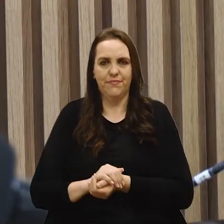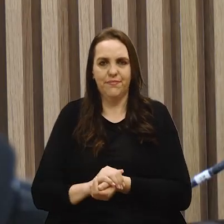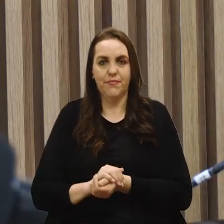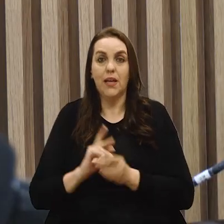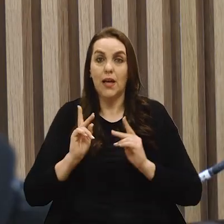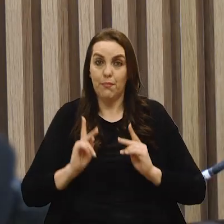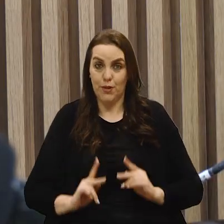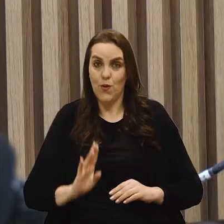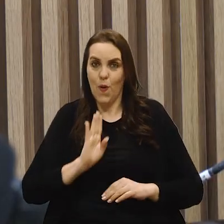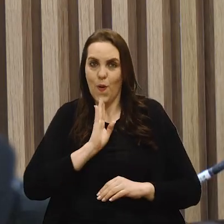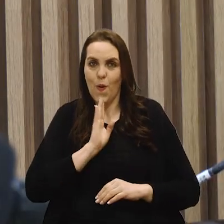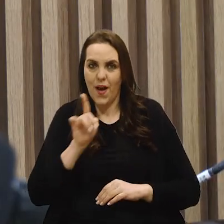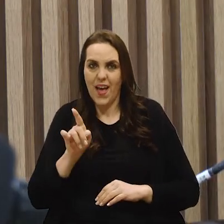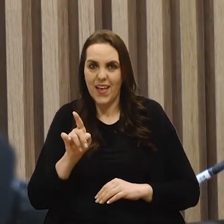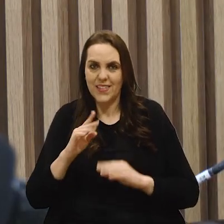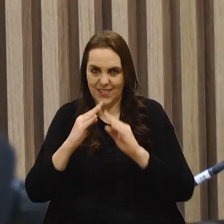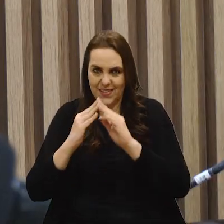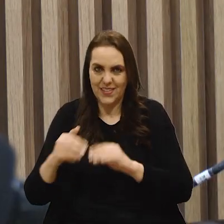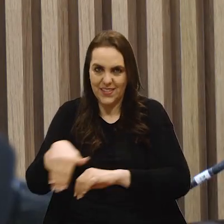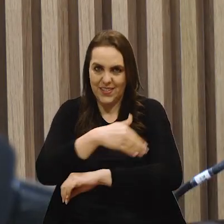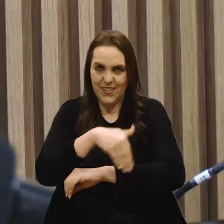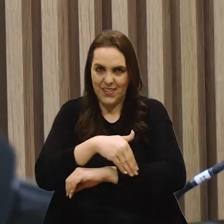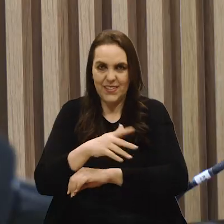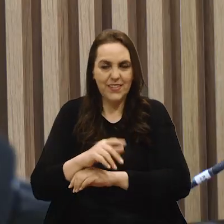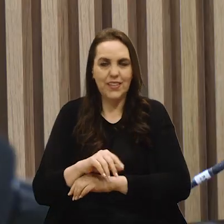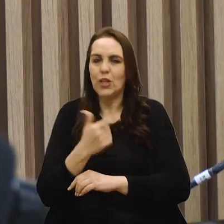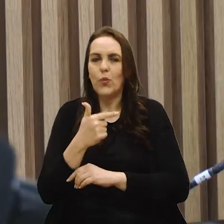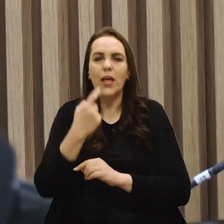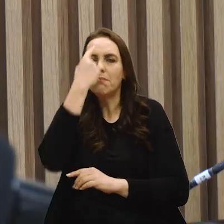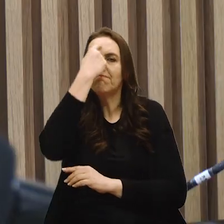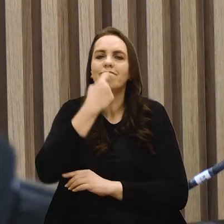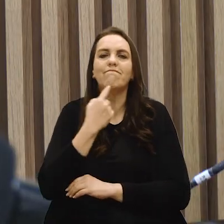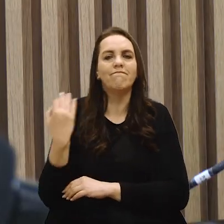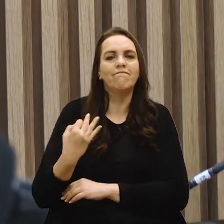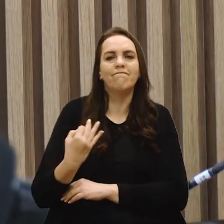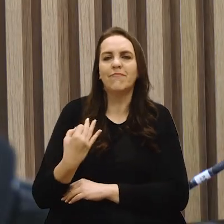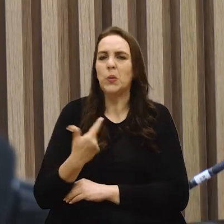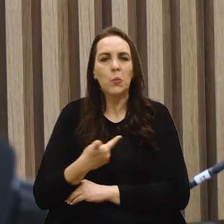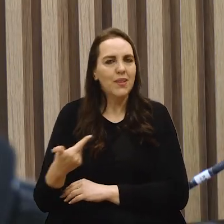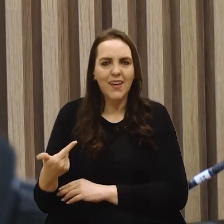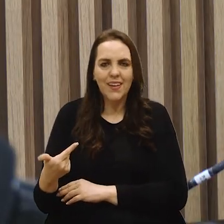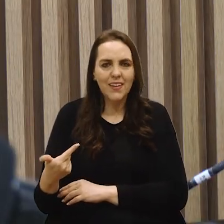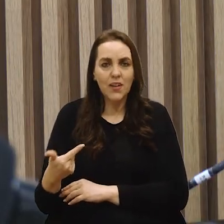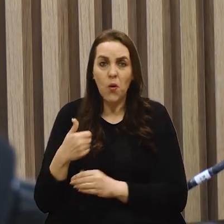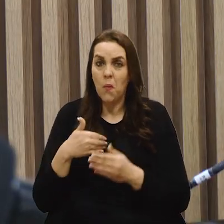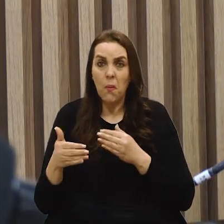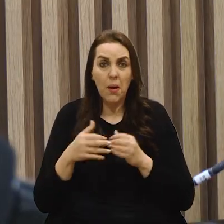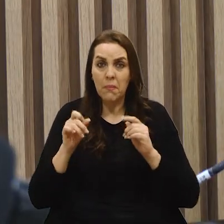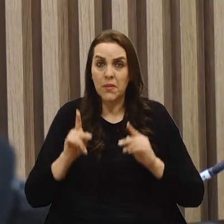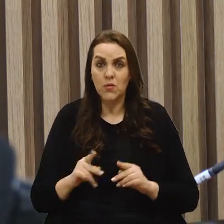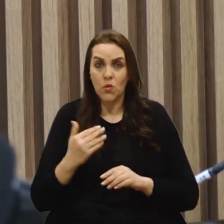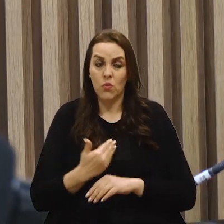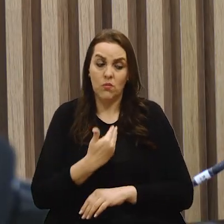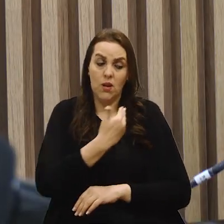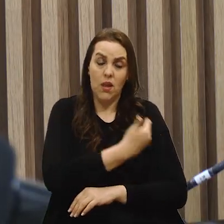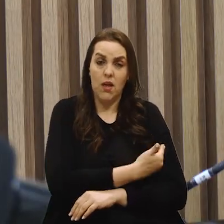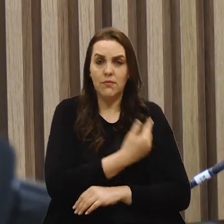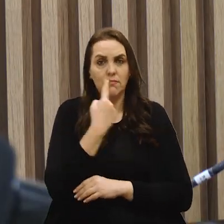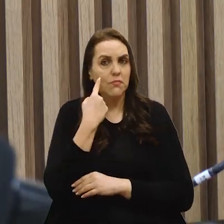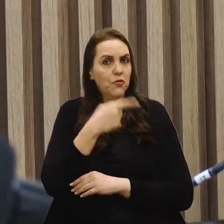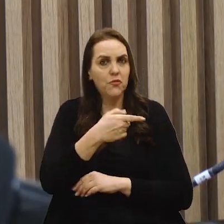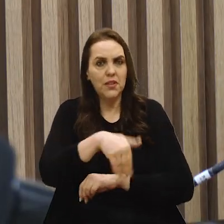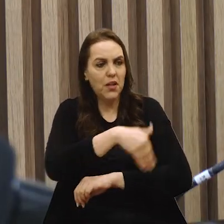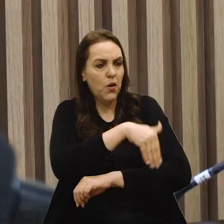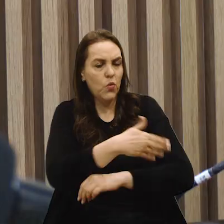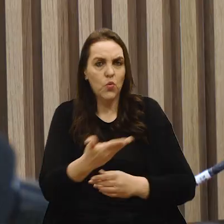em situação de rua sabe que não existe um perfil de pessoas em situação de rua. Pode ser qualquer pessoa que está ao nosso lado nas ruas e que